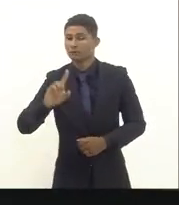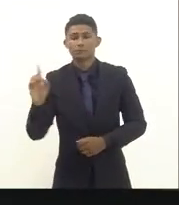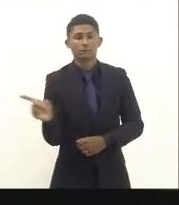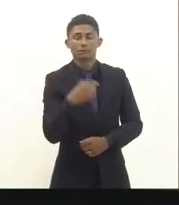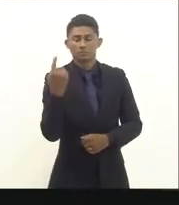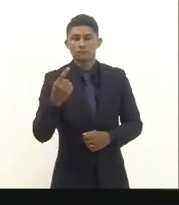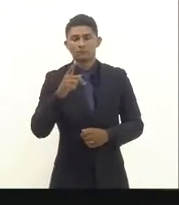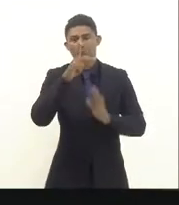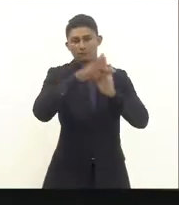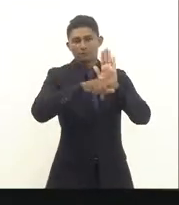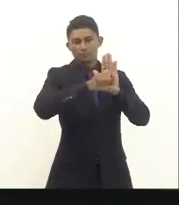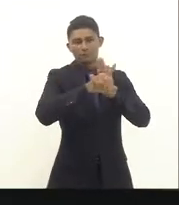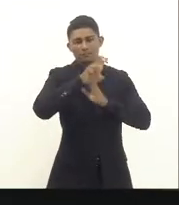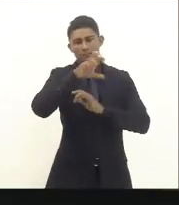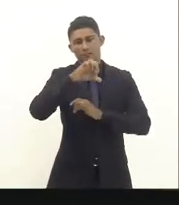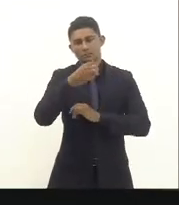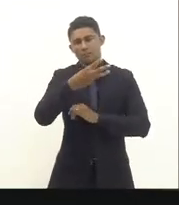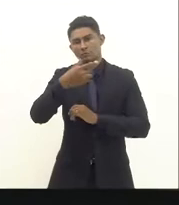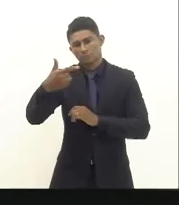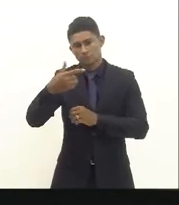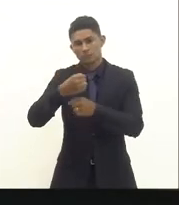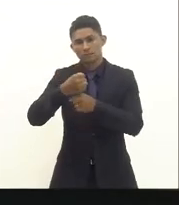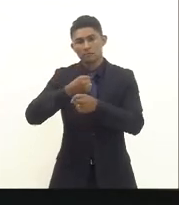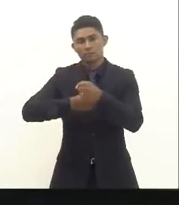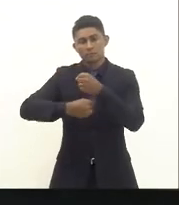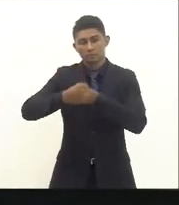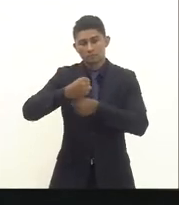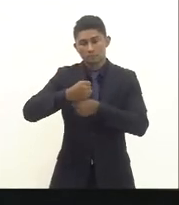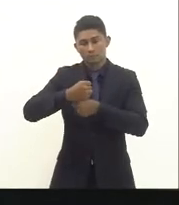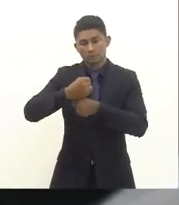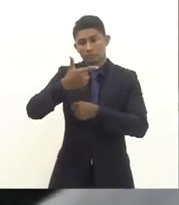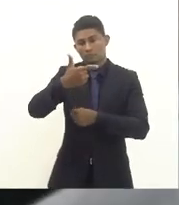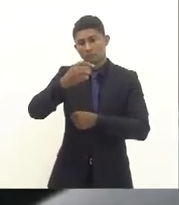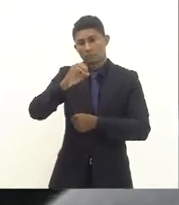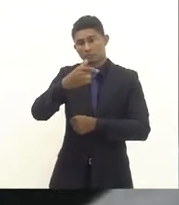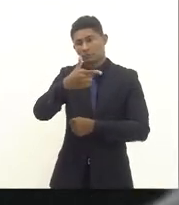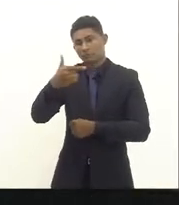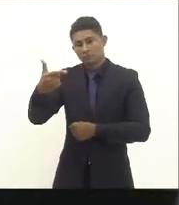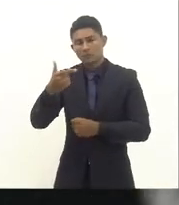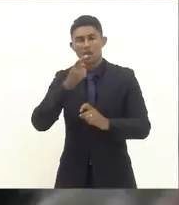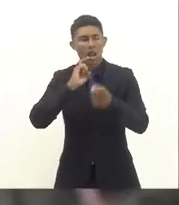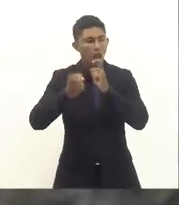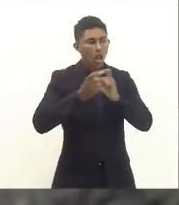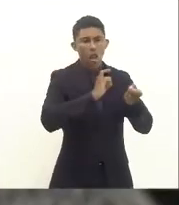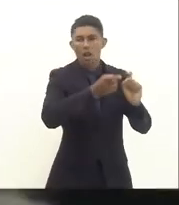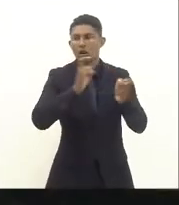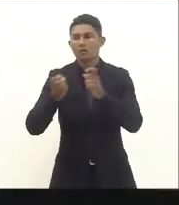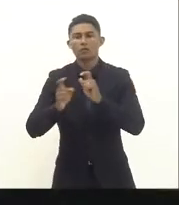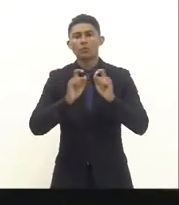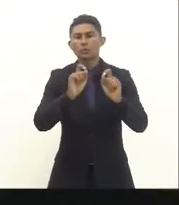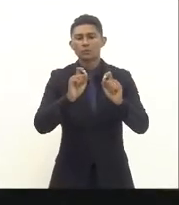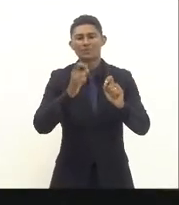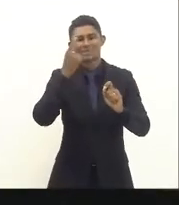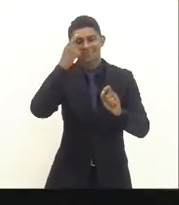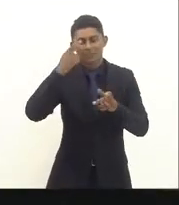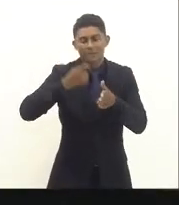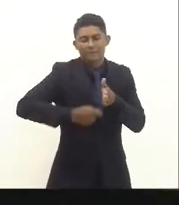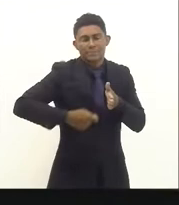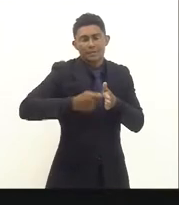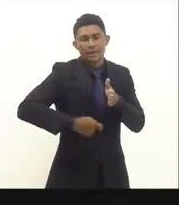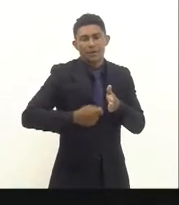o projeto 593 228/22 que Restitui o benefício fiscal